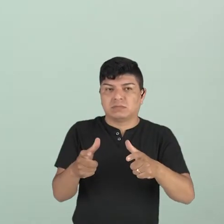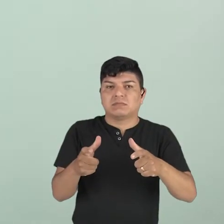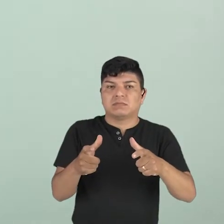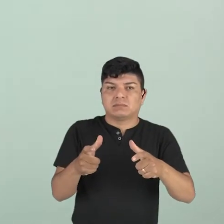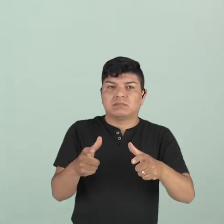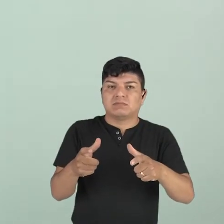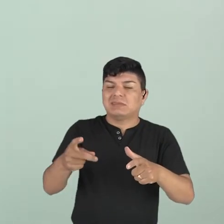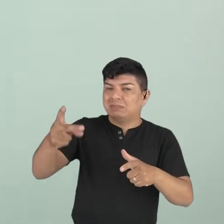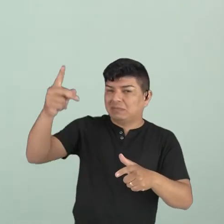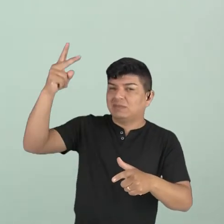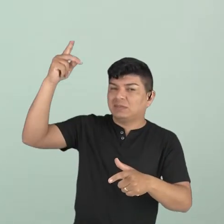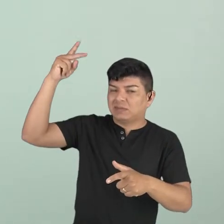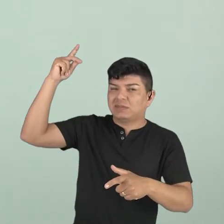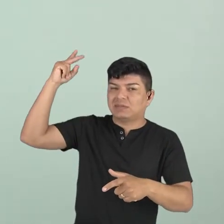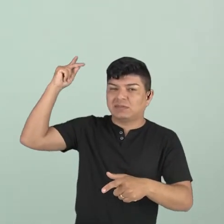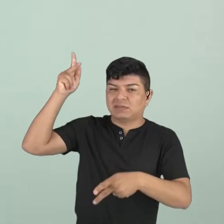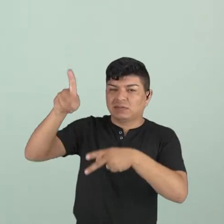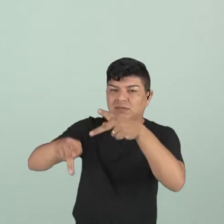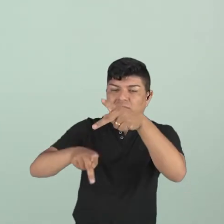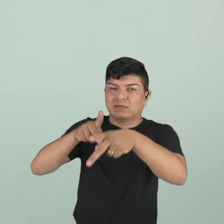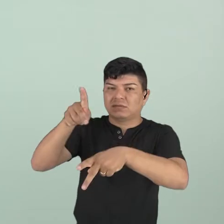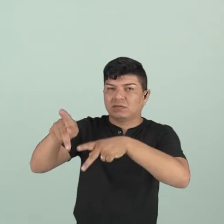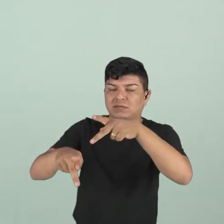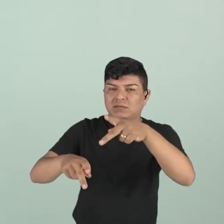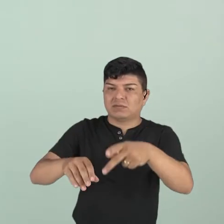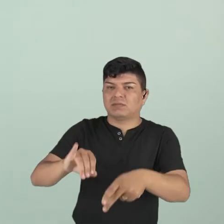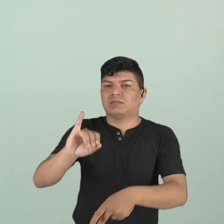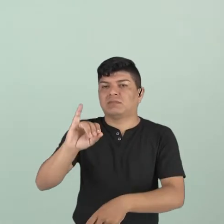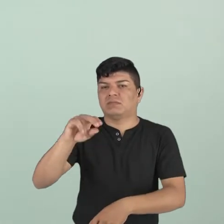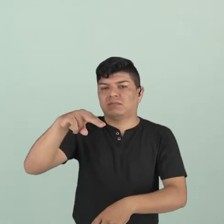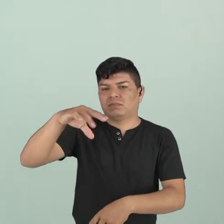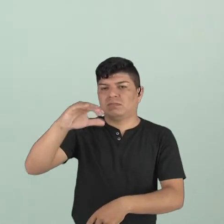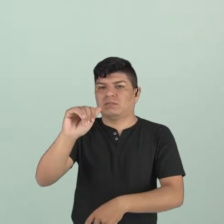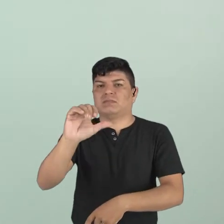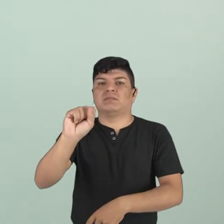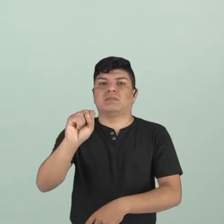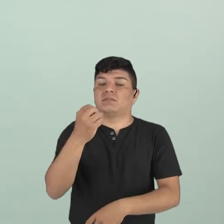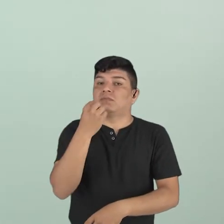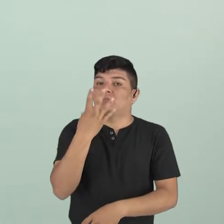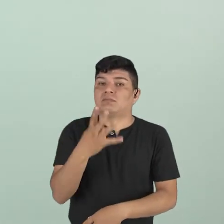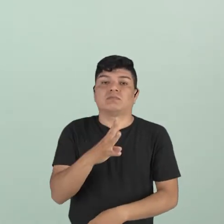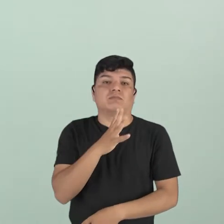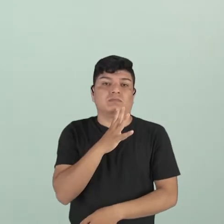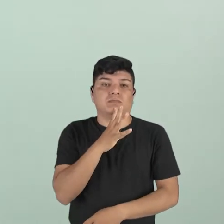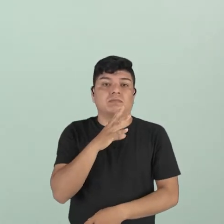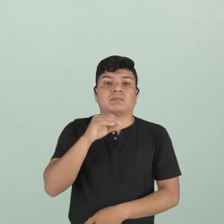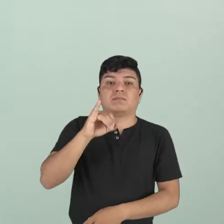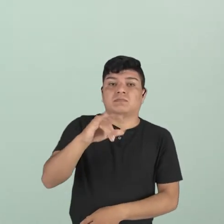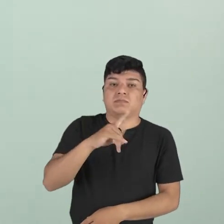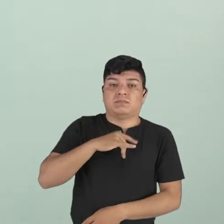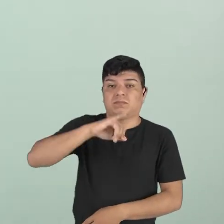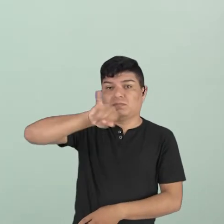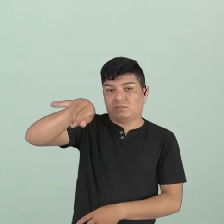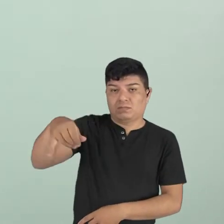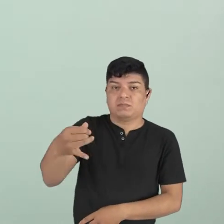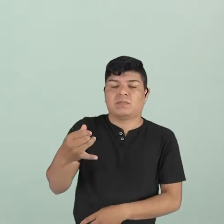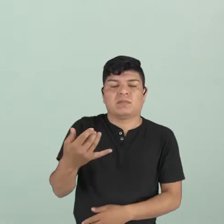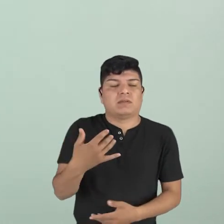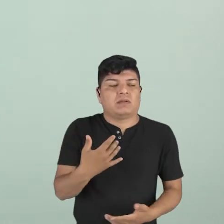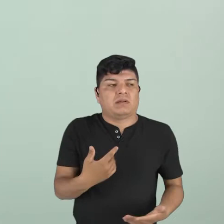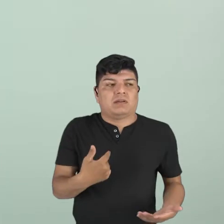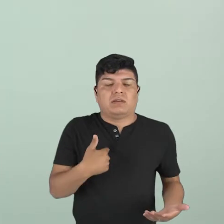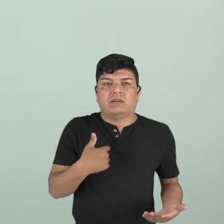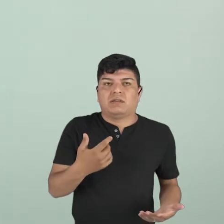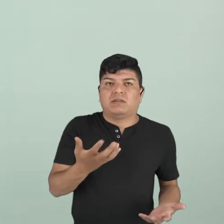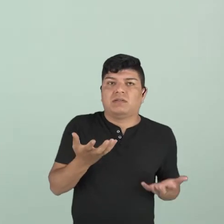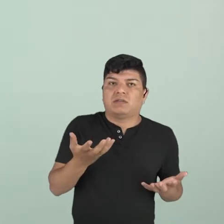coisa bem ancestral mesmo, né, dos povos incas. Então vale a pena conhecer o Peru. Se vocês tiverem a oportunidade, né? Ah, professor, eu